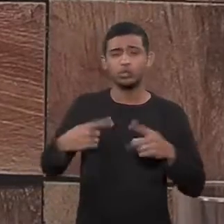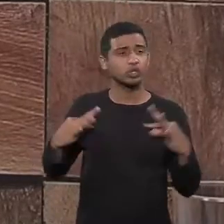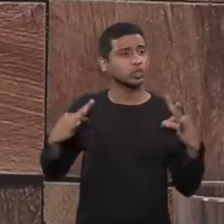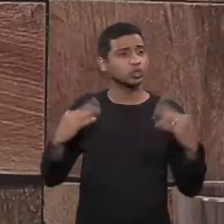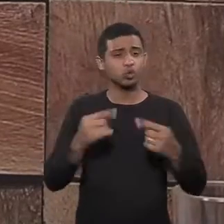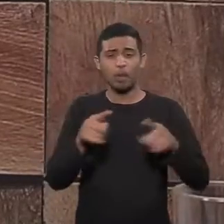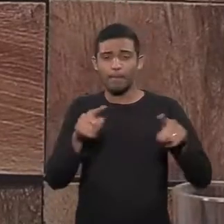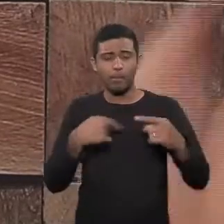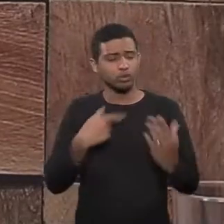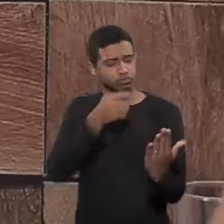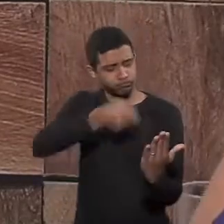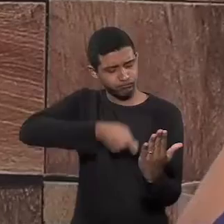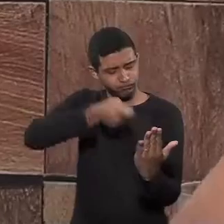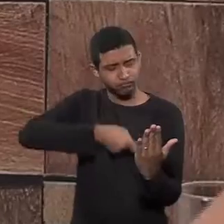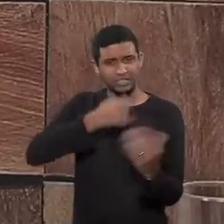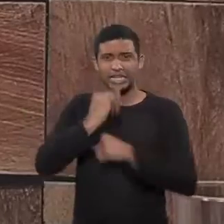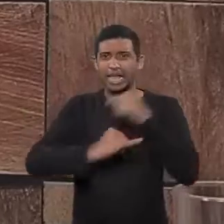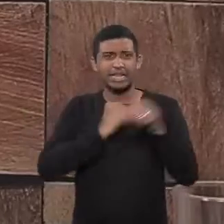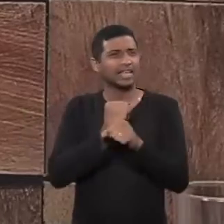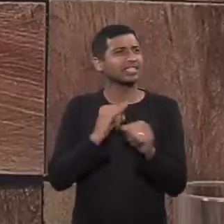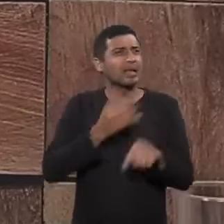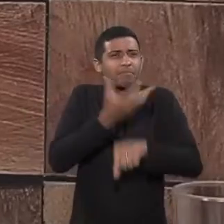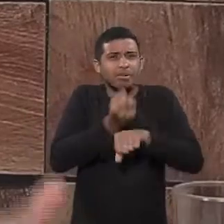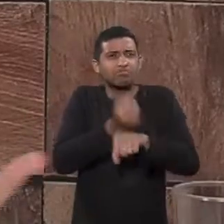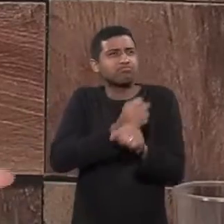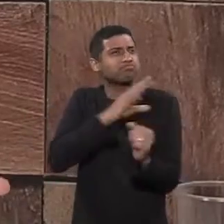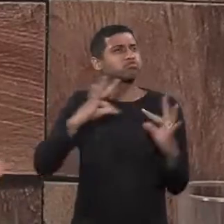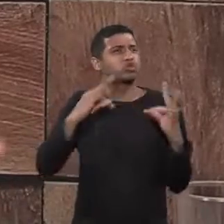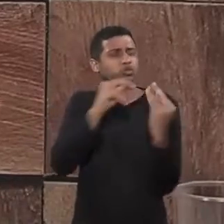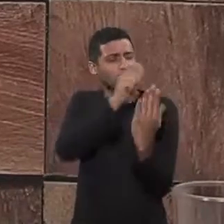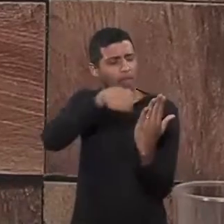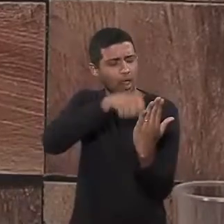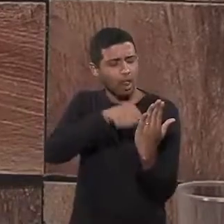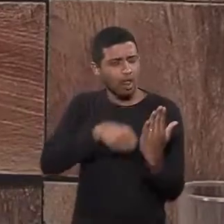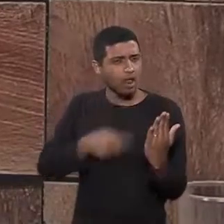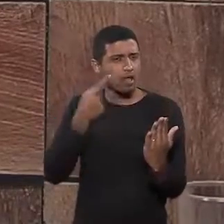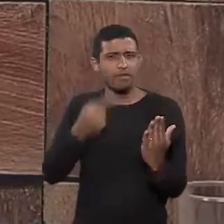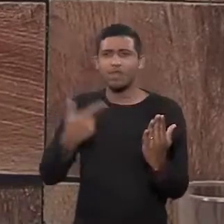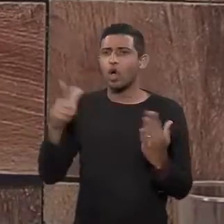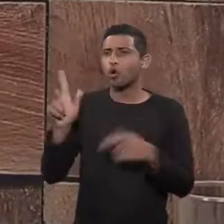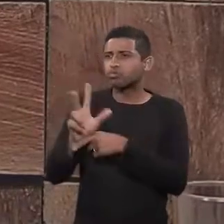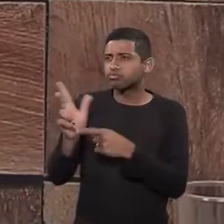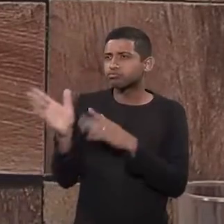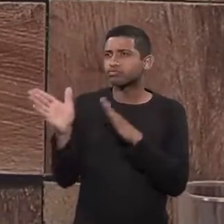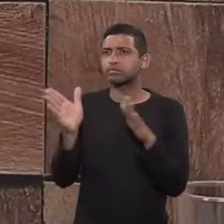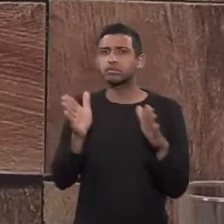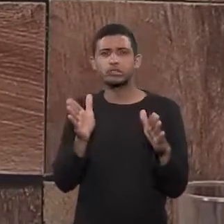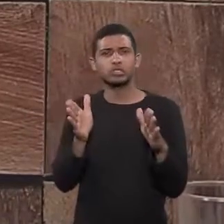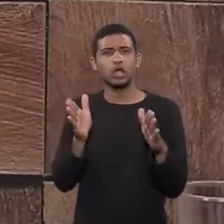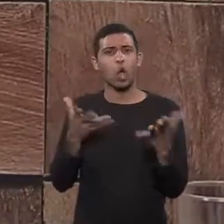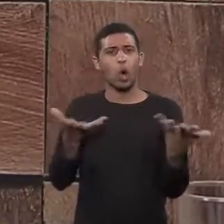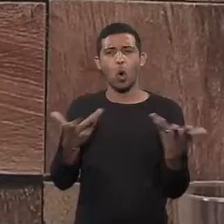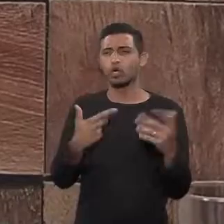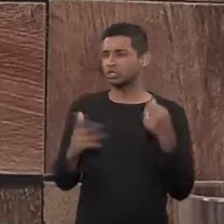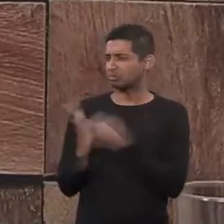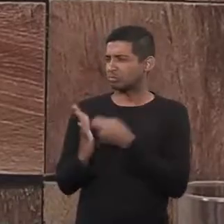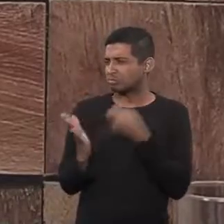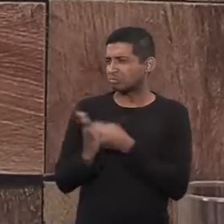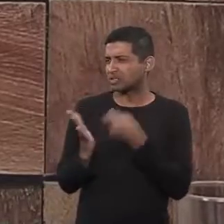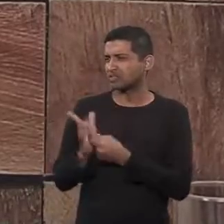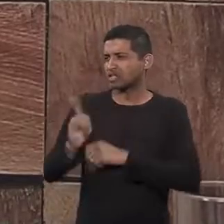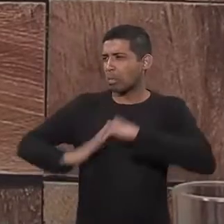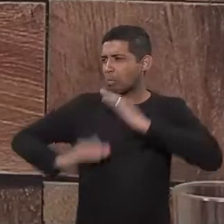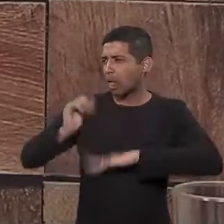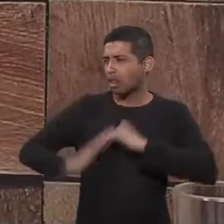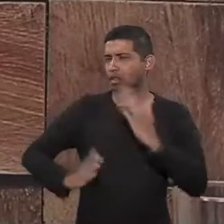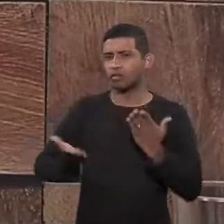o repertório, ele tem acesso na internet a tudo, a partituras, a gravações. Então, o nível de exigência hoje para o maestro